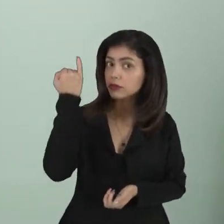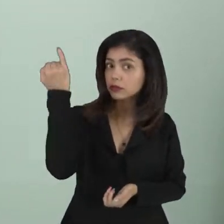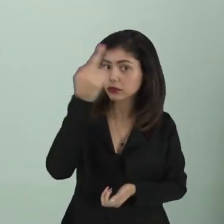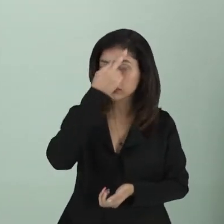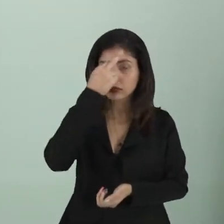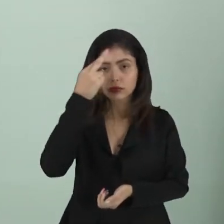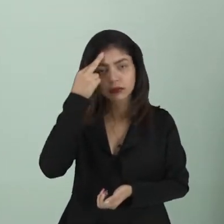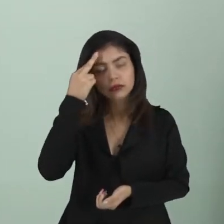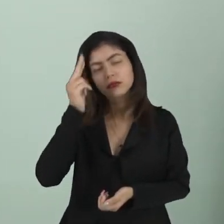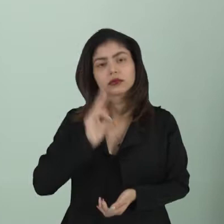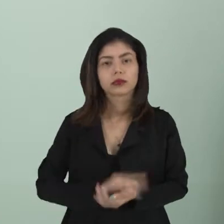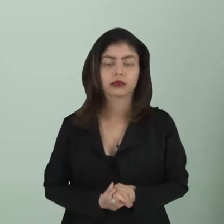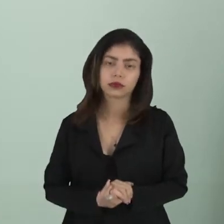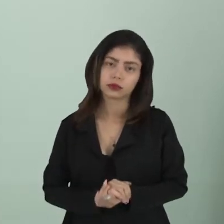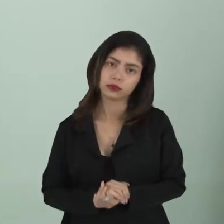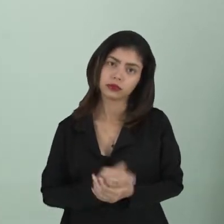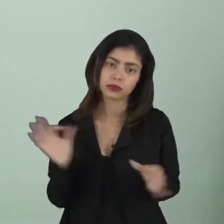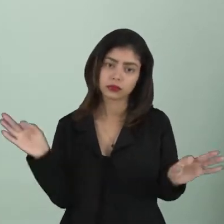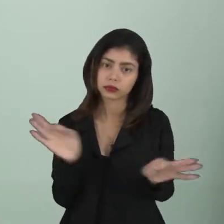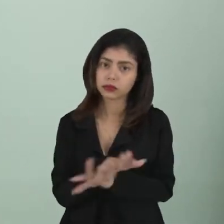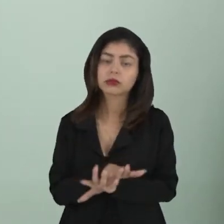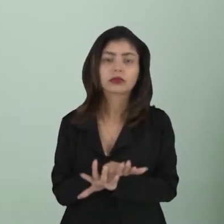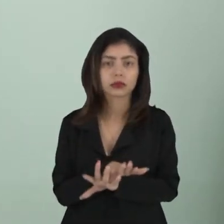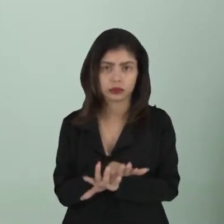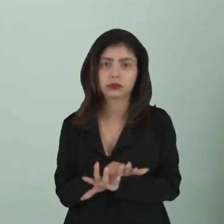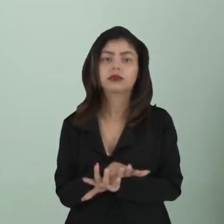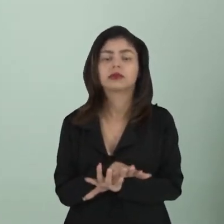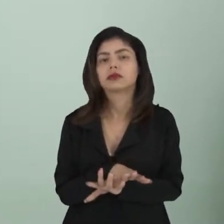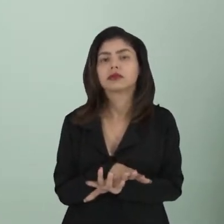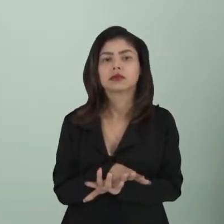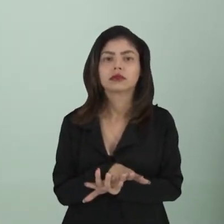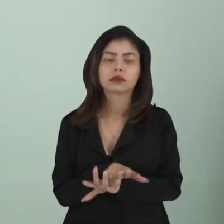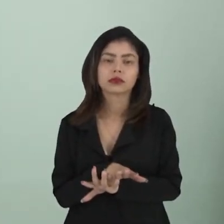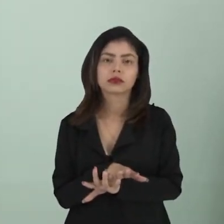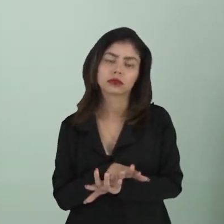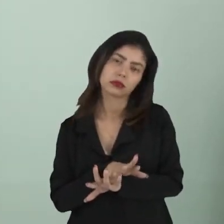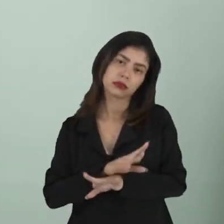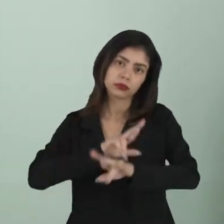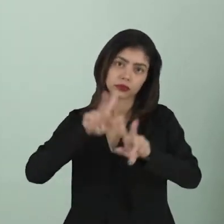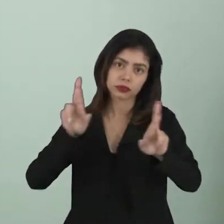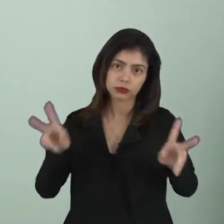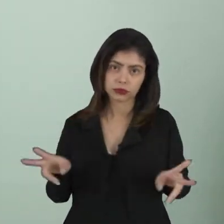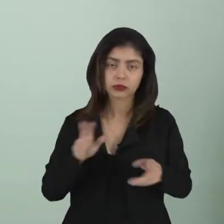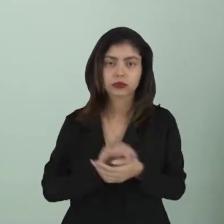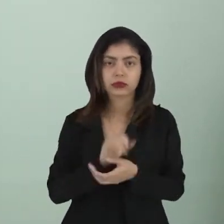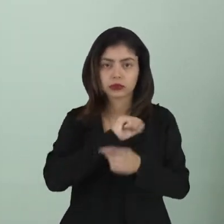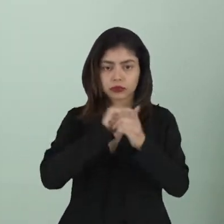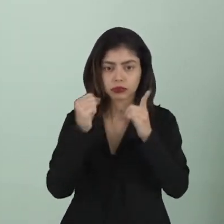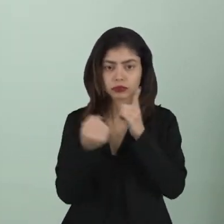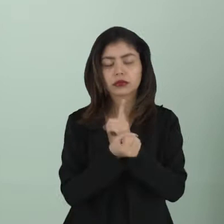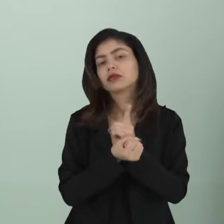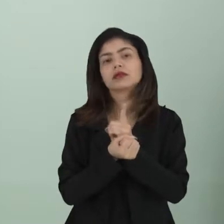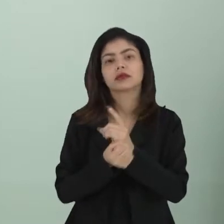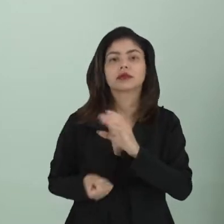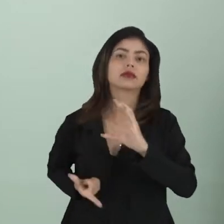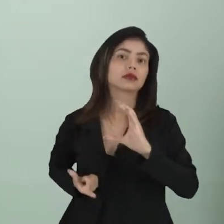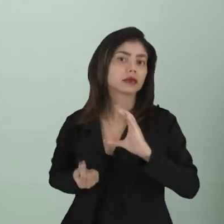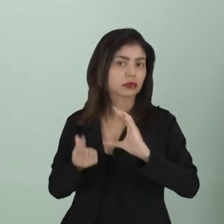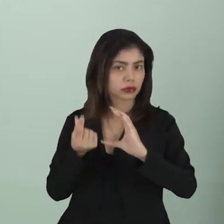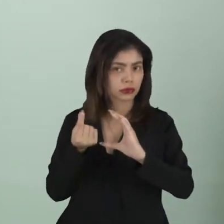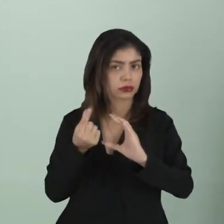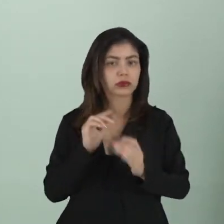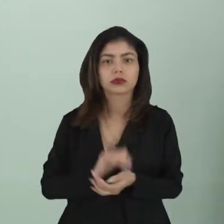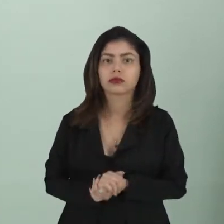históricos imprescindíveis que acabaram culminando no advento da atual sociedade capitalista.